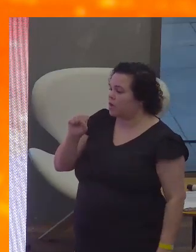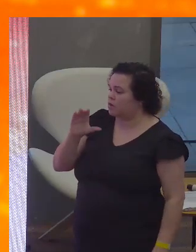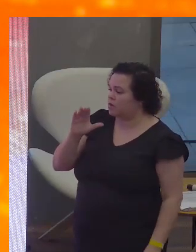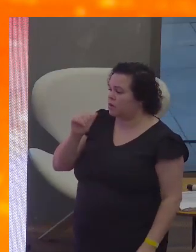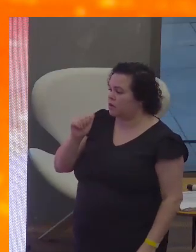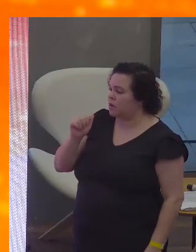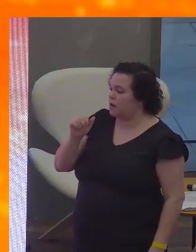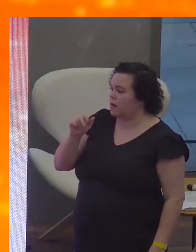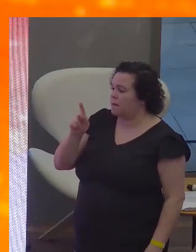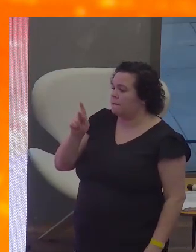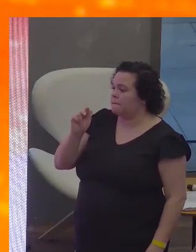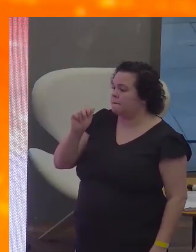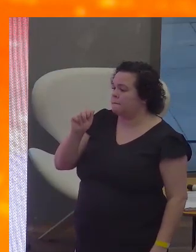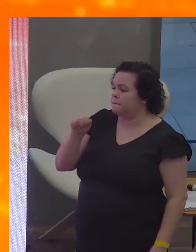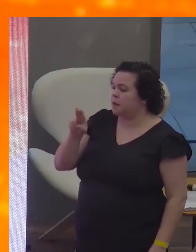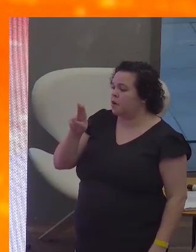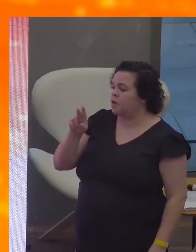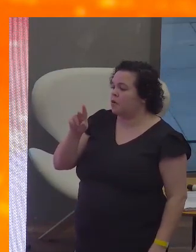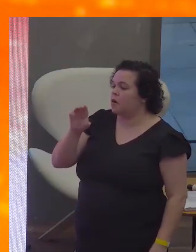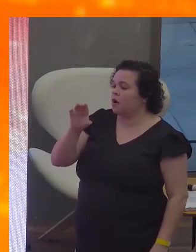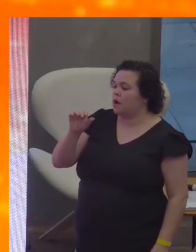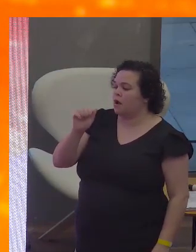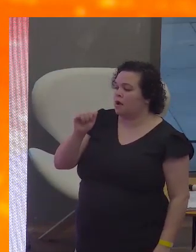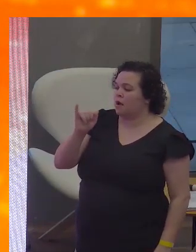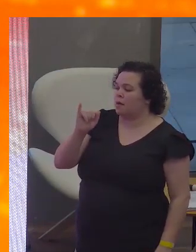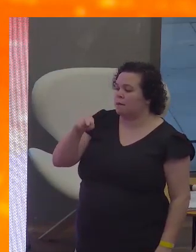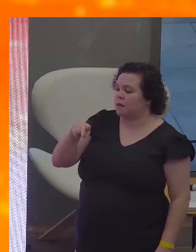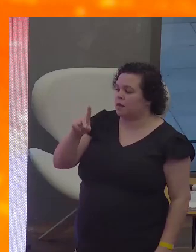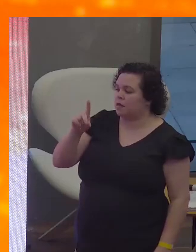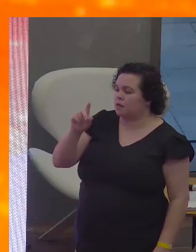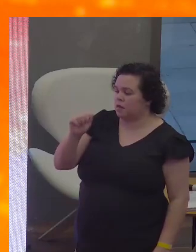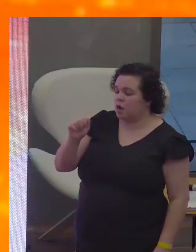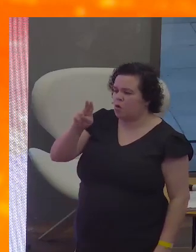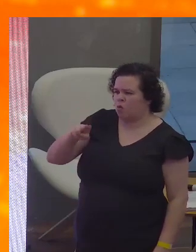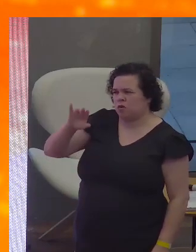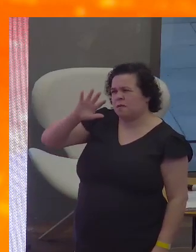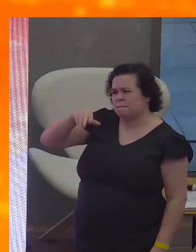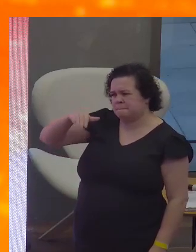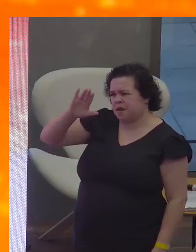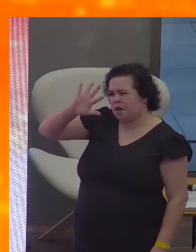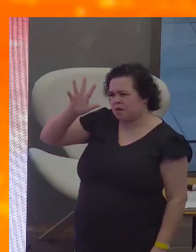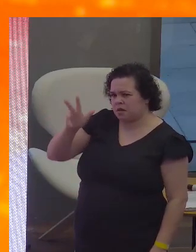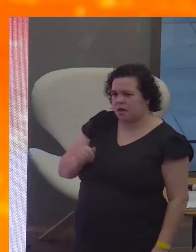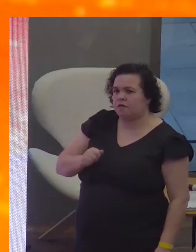cabinda, que na realidade é muito utilizado na África. Tá? Conhecia?